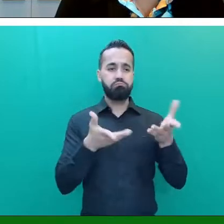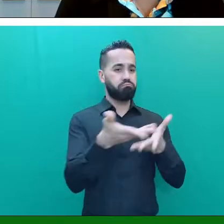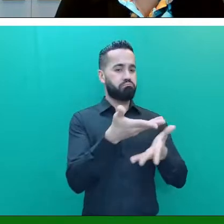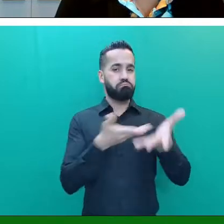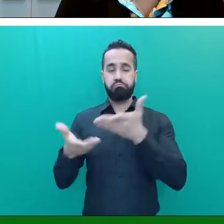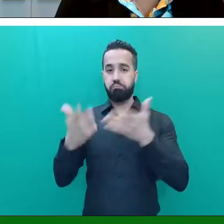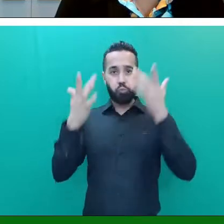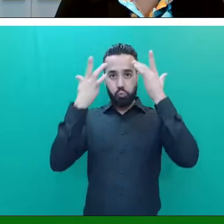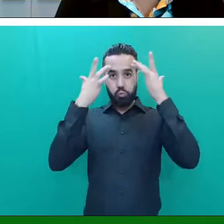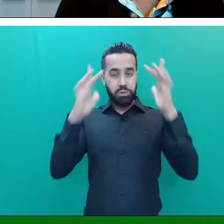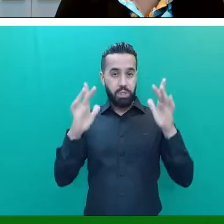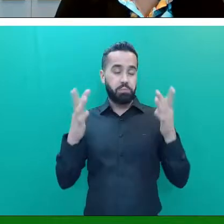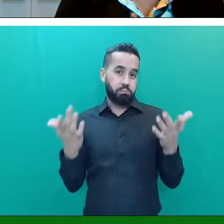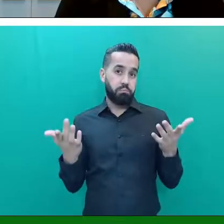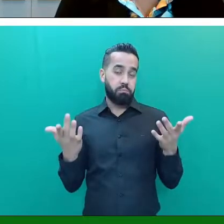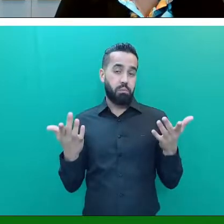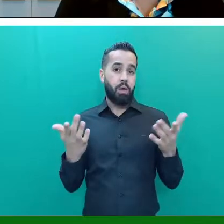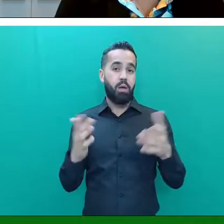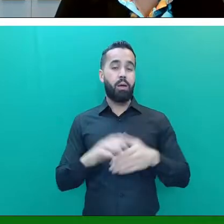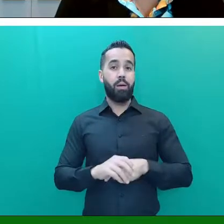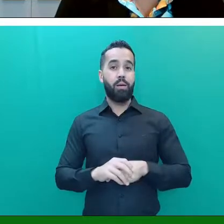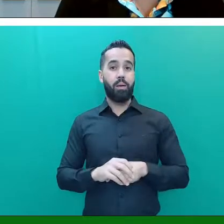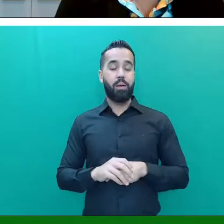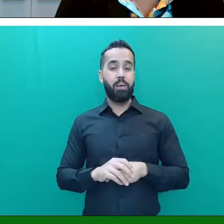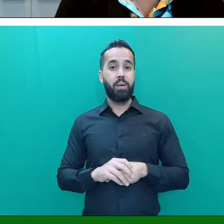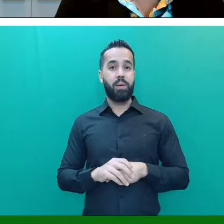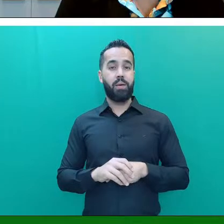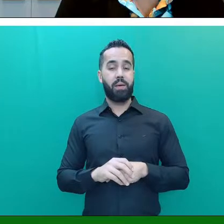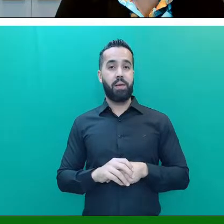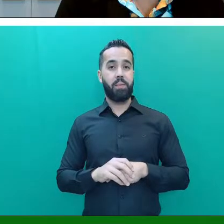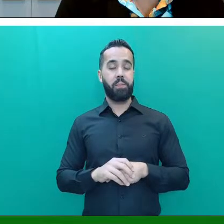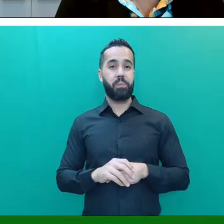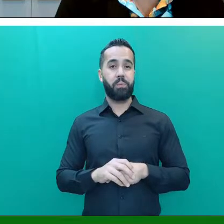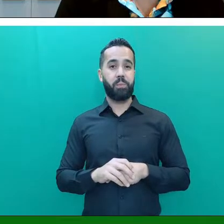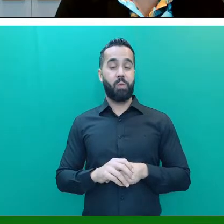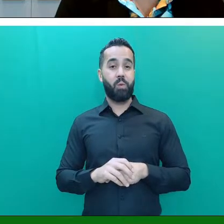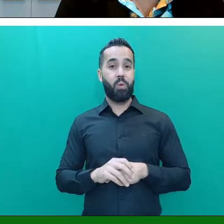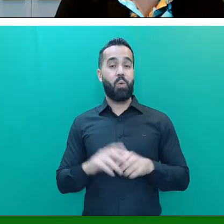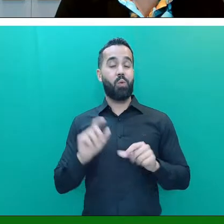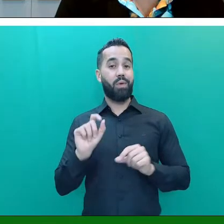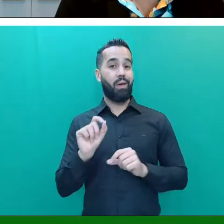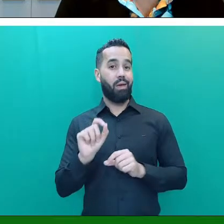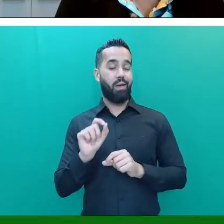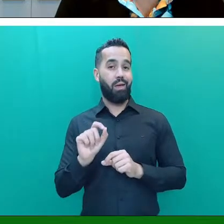de estudo, isso por um lado. Por outro,